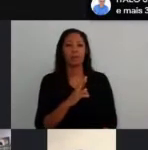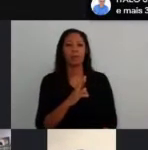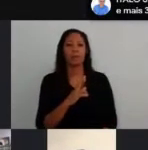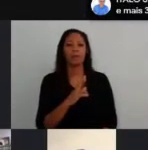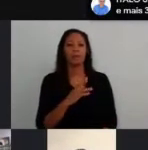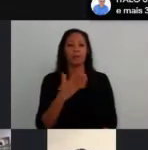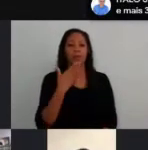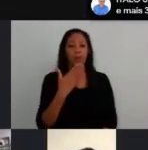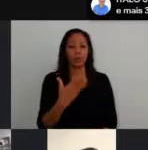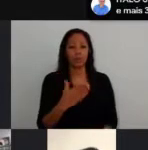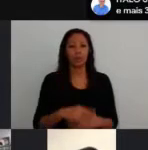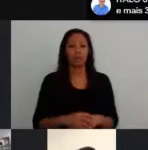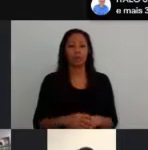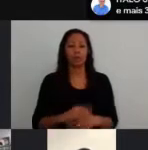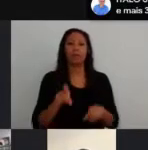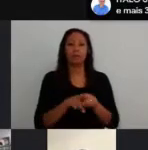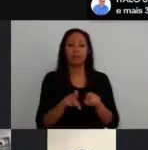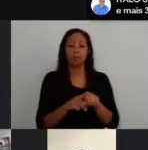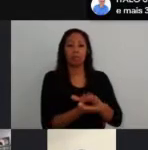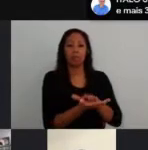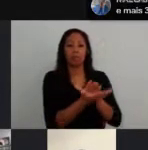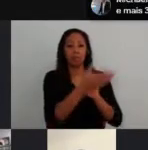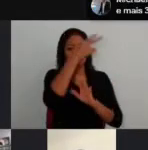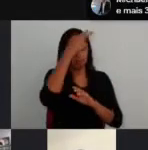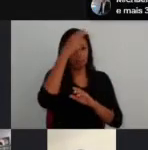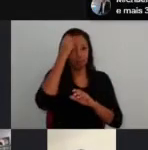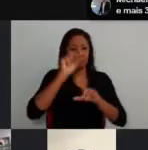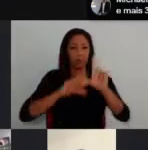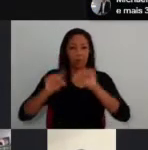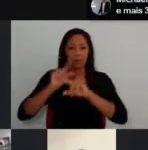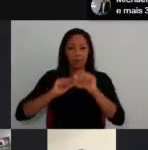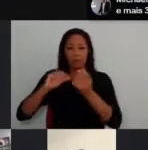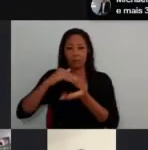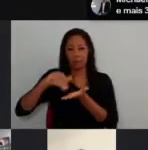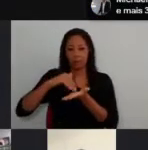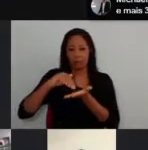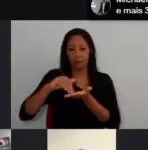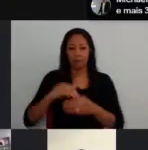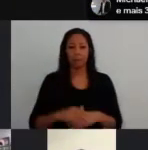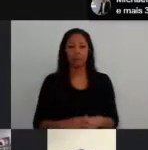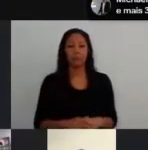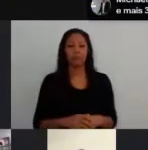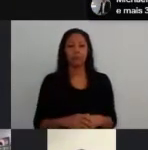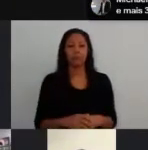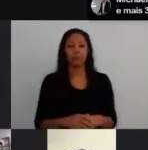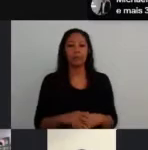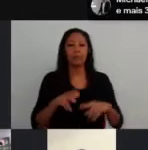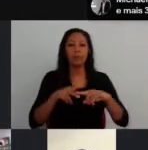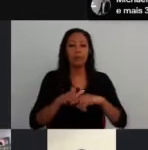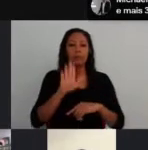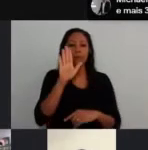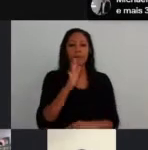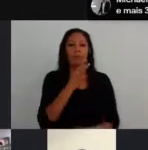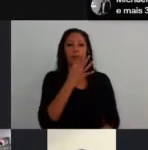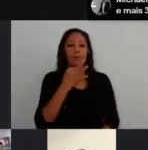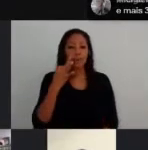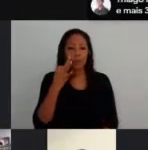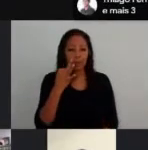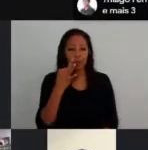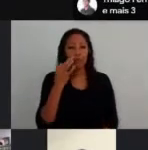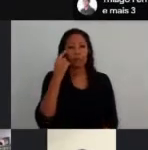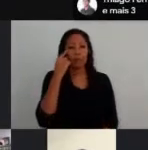as pastas. Foi conseguida uma parte efetiva, que registrou sua opinião sobre o Poder Executivo Municipal e relembrou os pedidos de exoneração